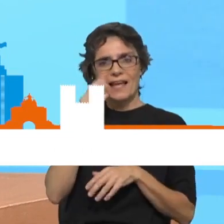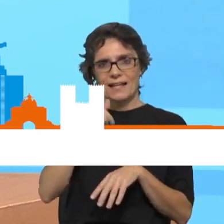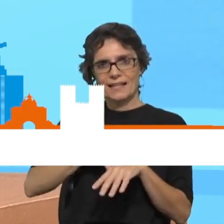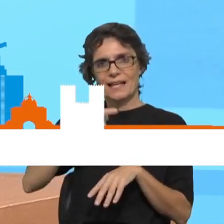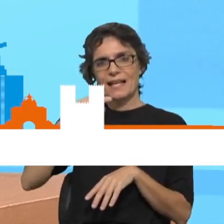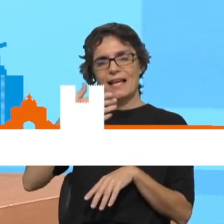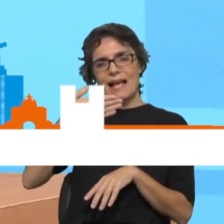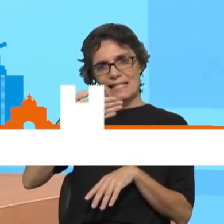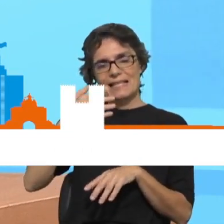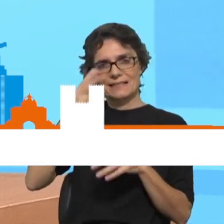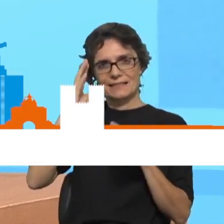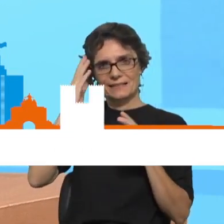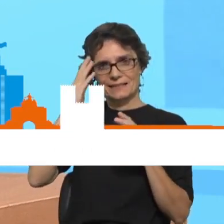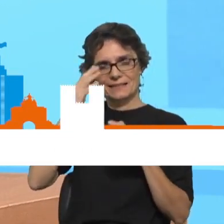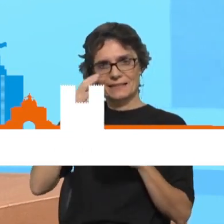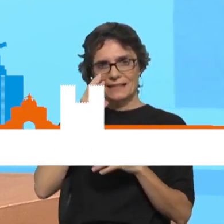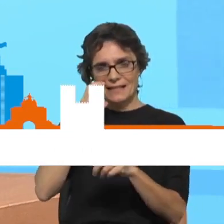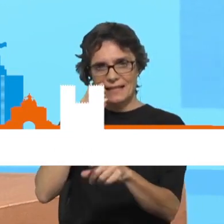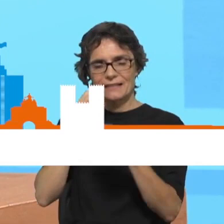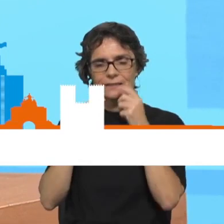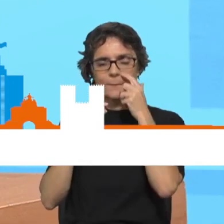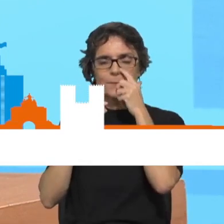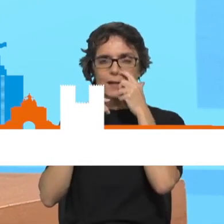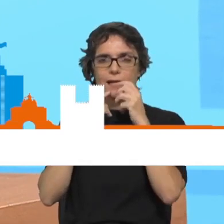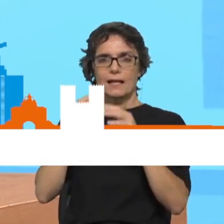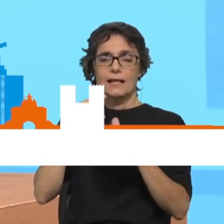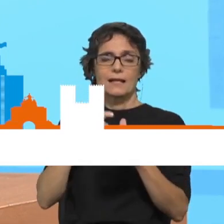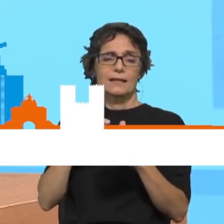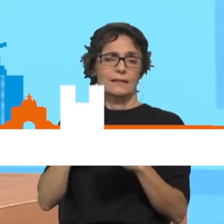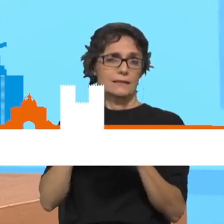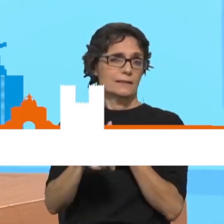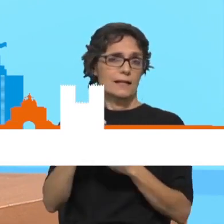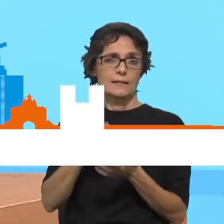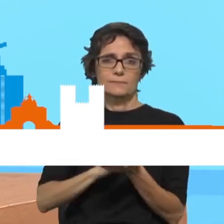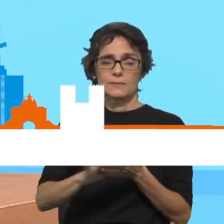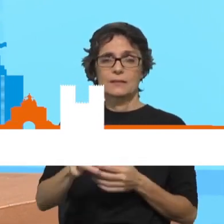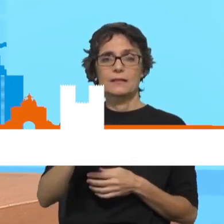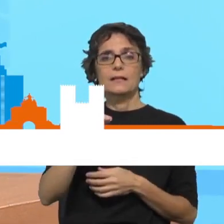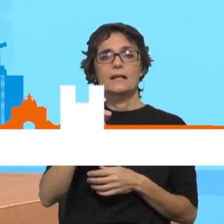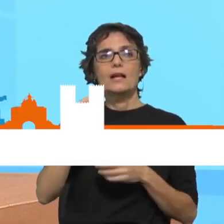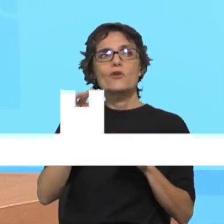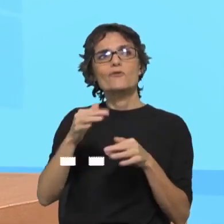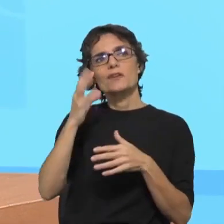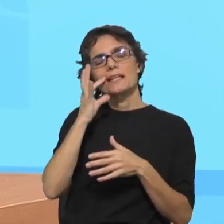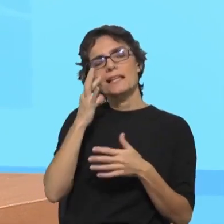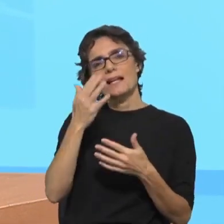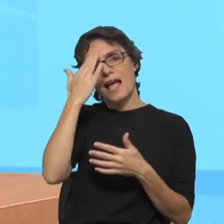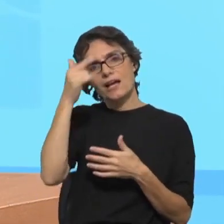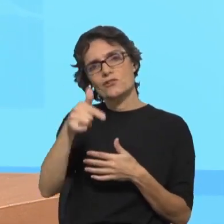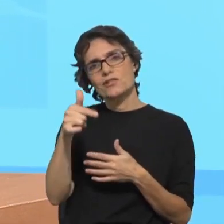às 19 horas até atrevo-me a dizer que poderá ser um fim de tarde